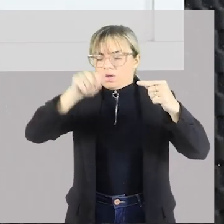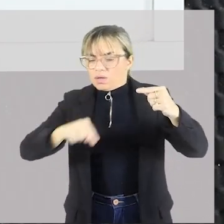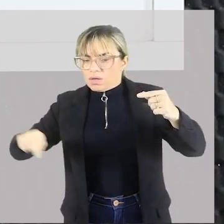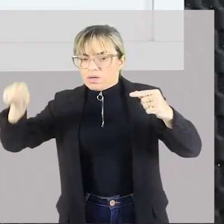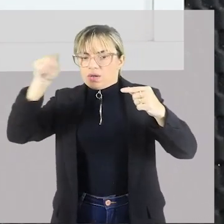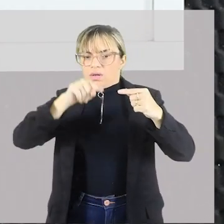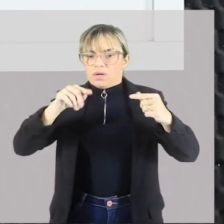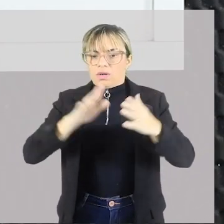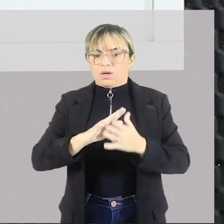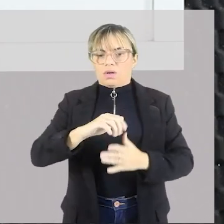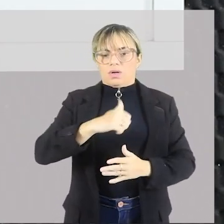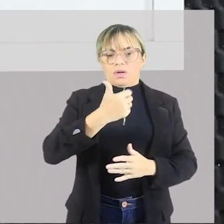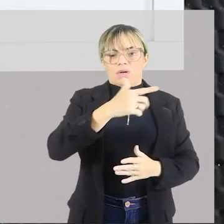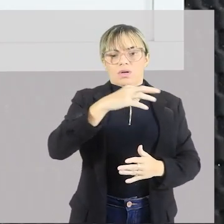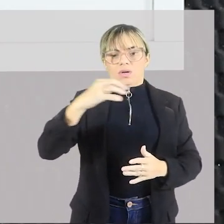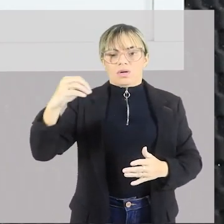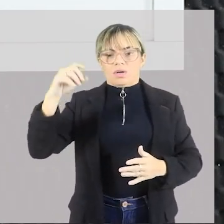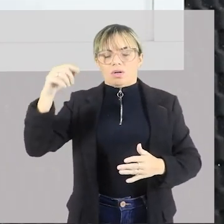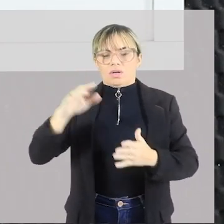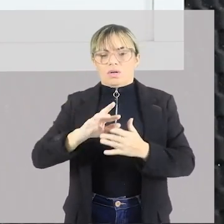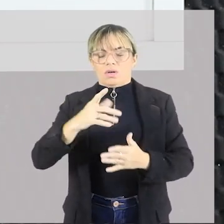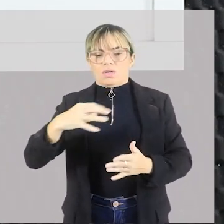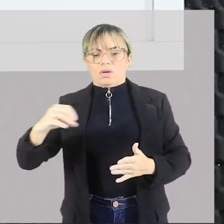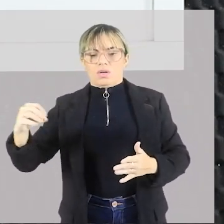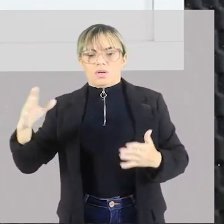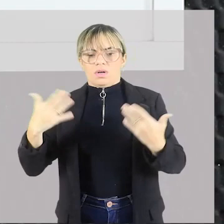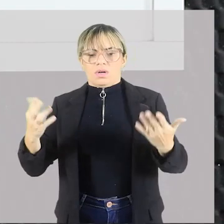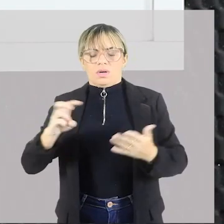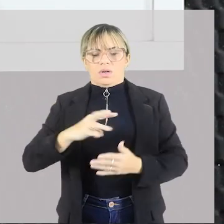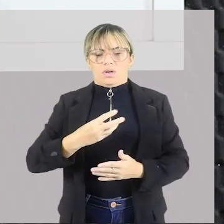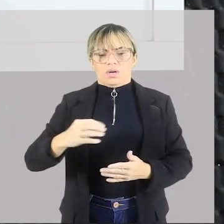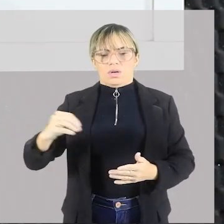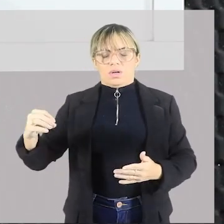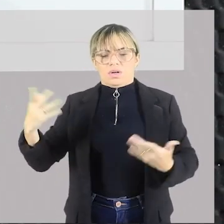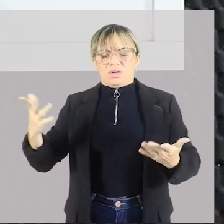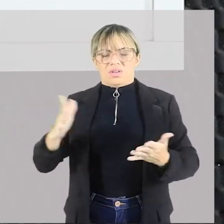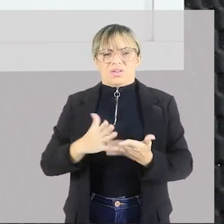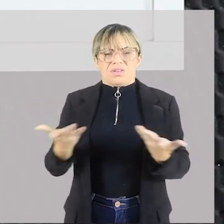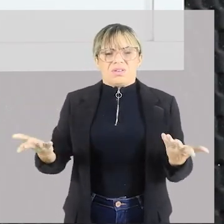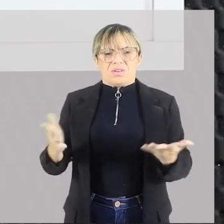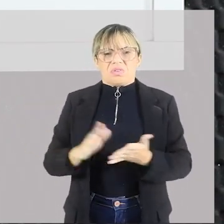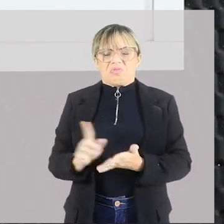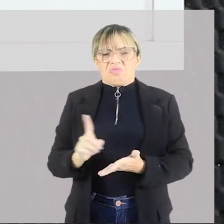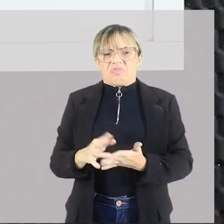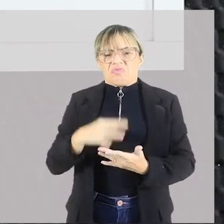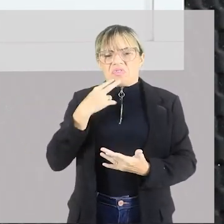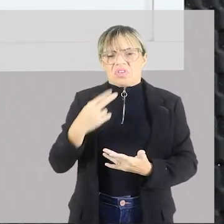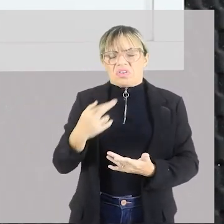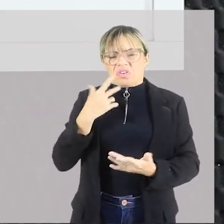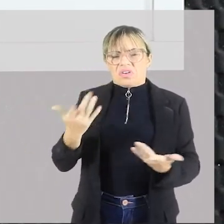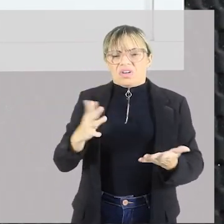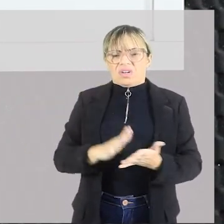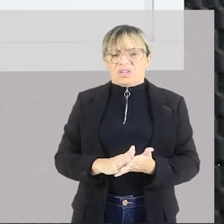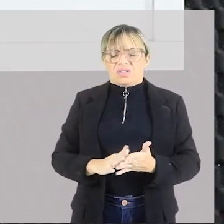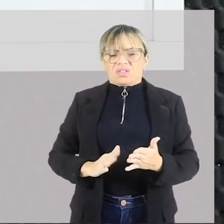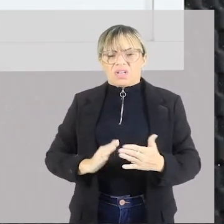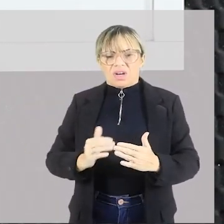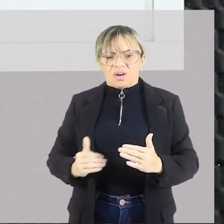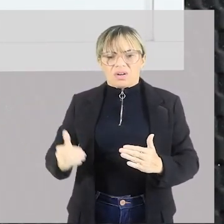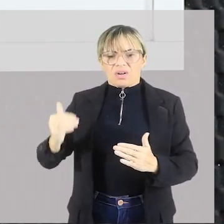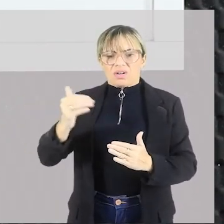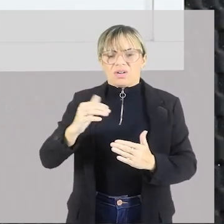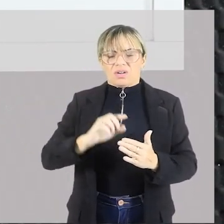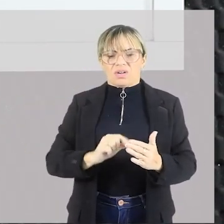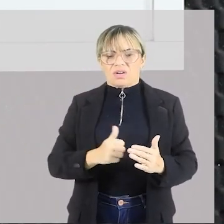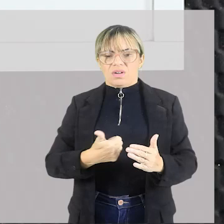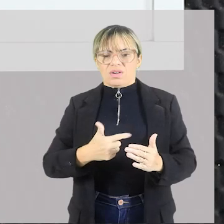600 falam inglês 500 e 300 não fala não tá passando dos 300 dos 1200 tá porque o seguinte quando ele fala que